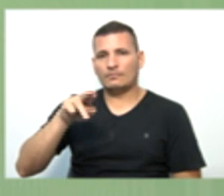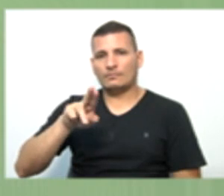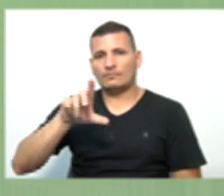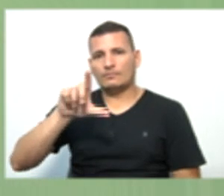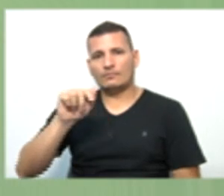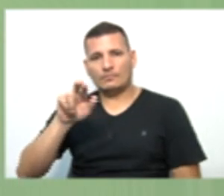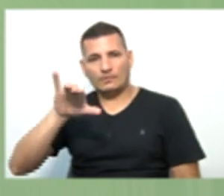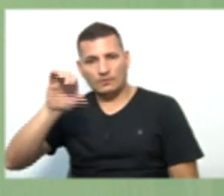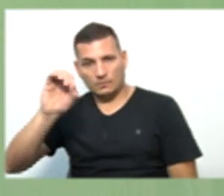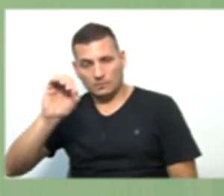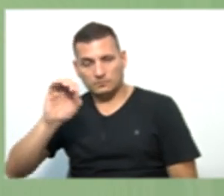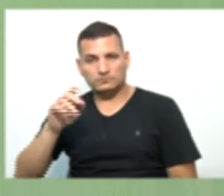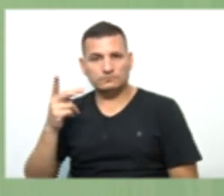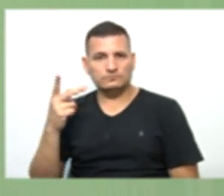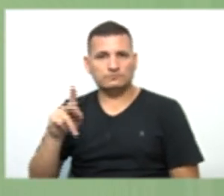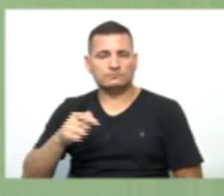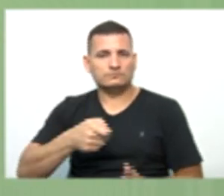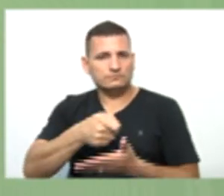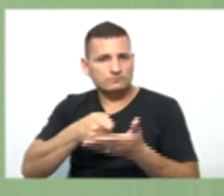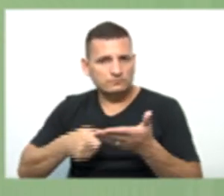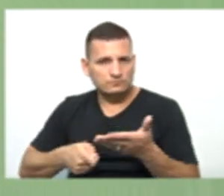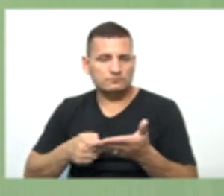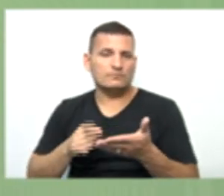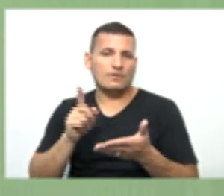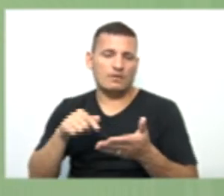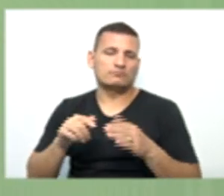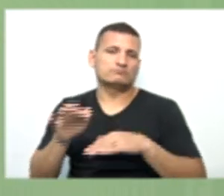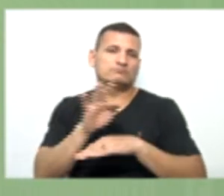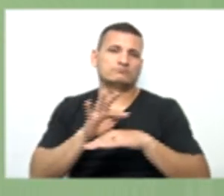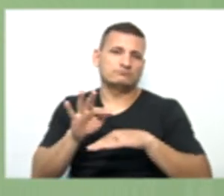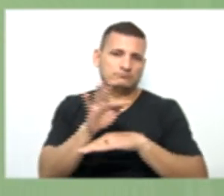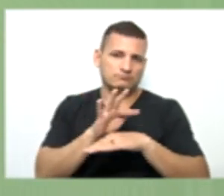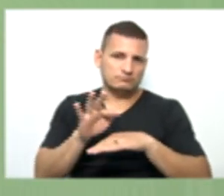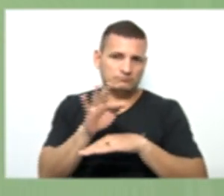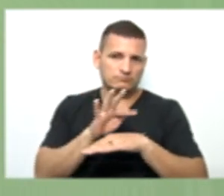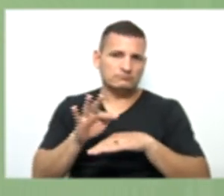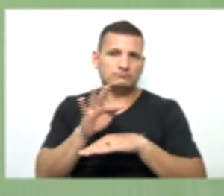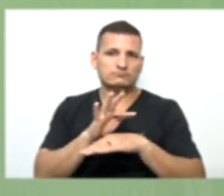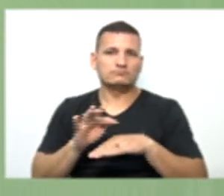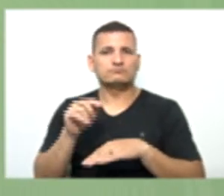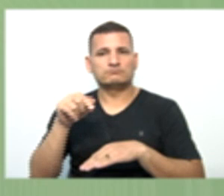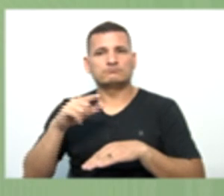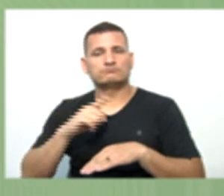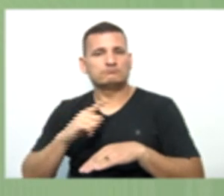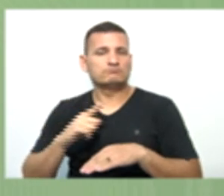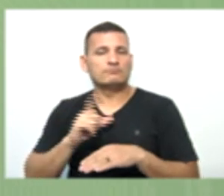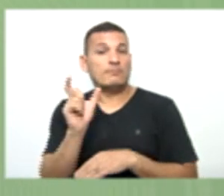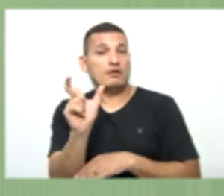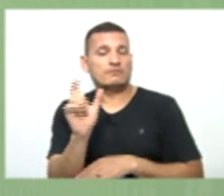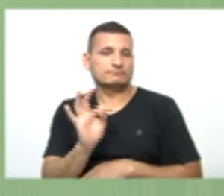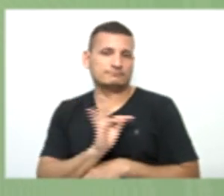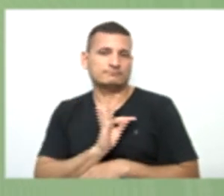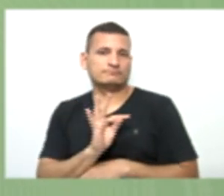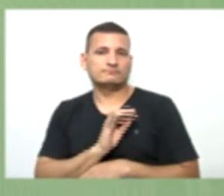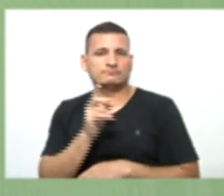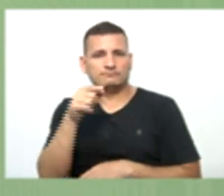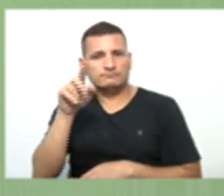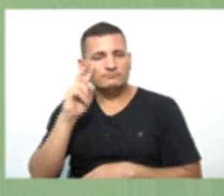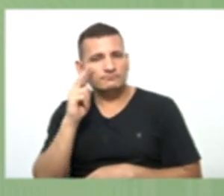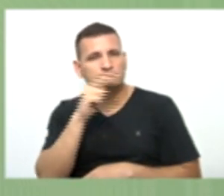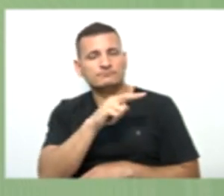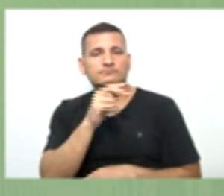que é a redação científica, ela é formal e, por vezes, apresenta os termos técnicos. Você viu lá no exemplo